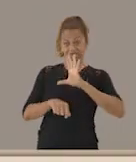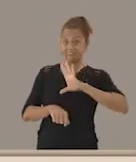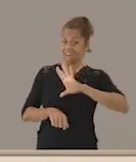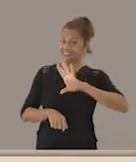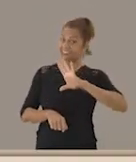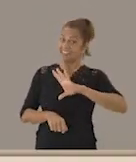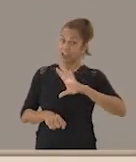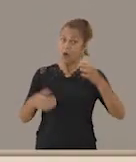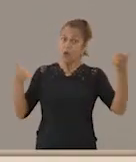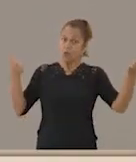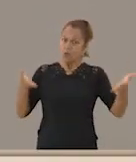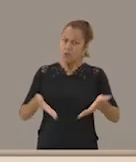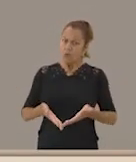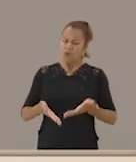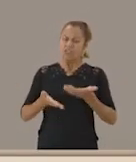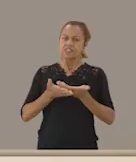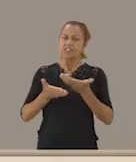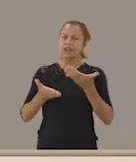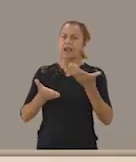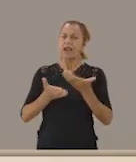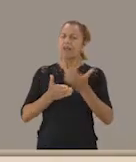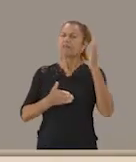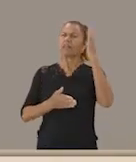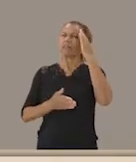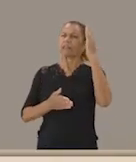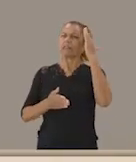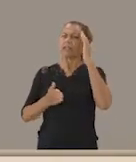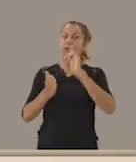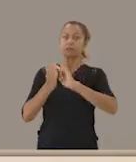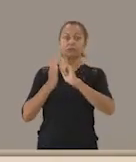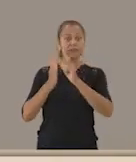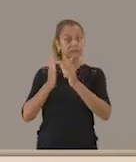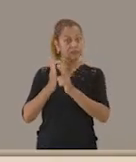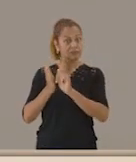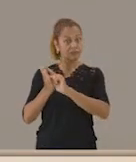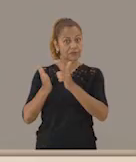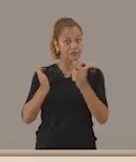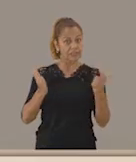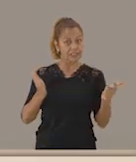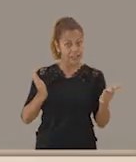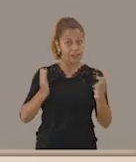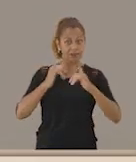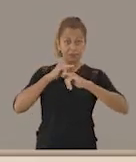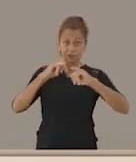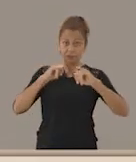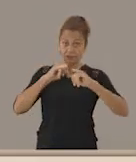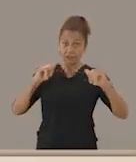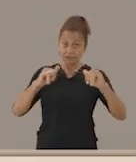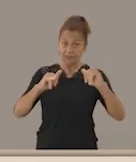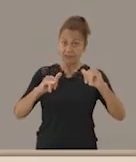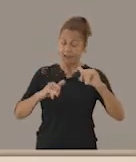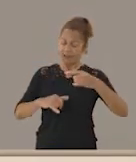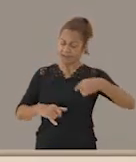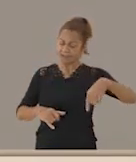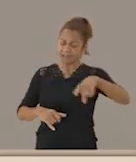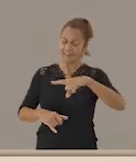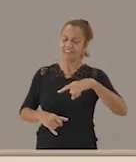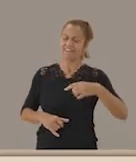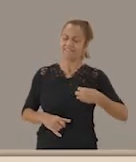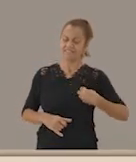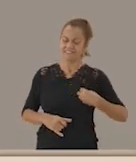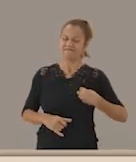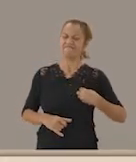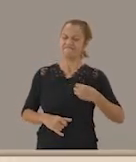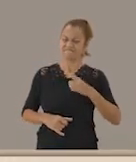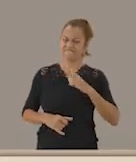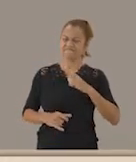para compreendermos o gênero jornalístico notícia, que é muito presente em nossas vidas. Antes de